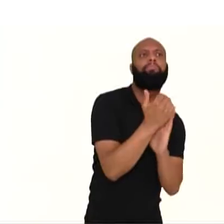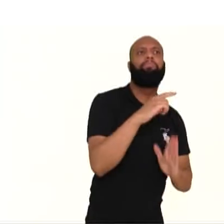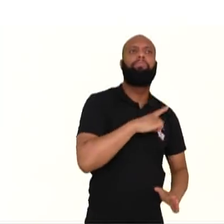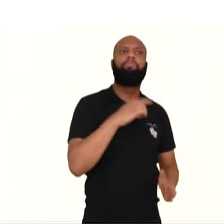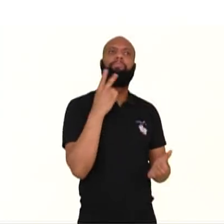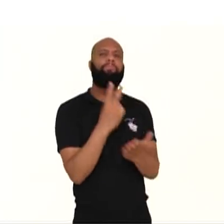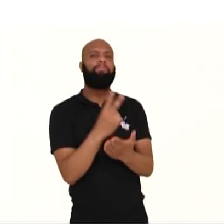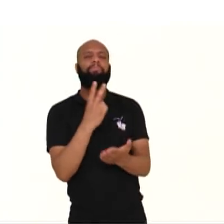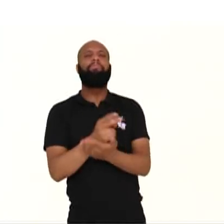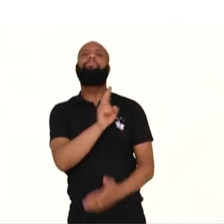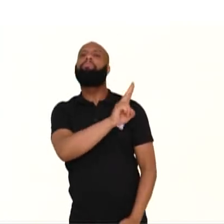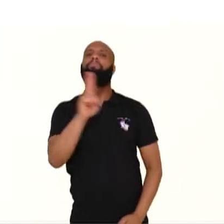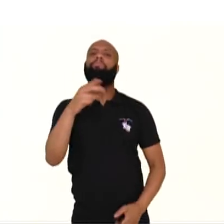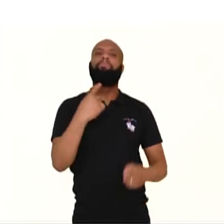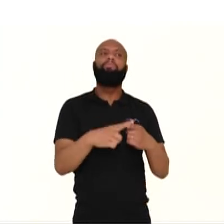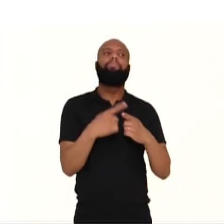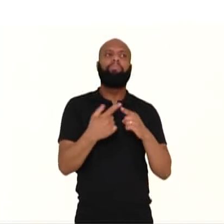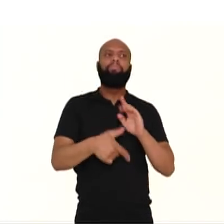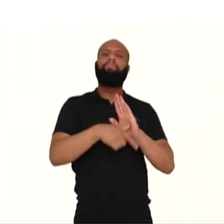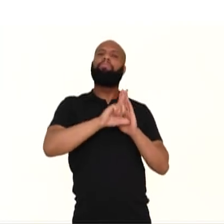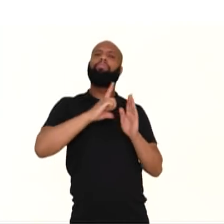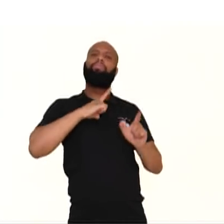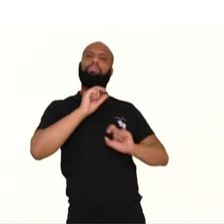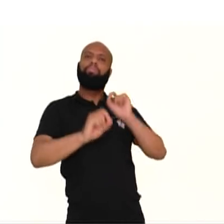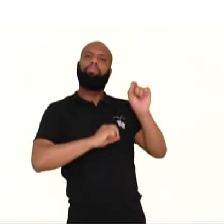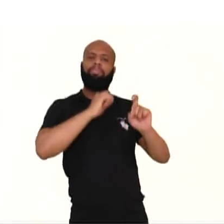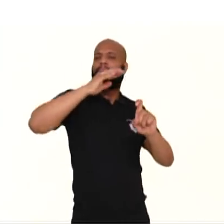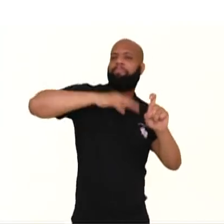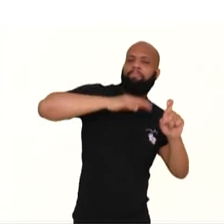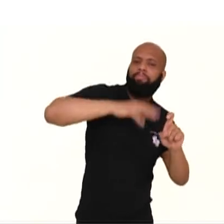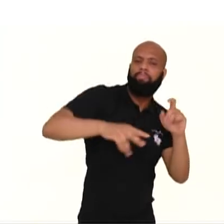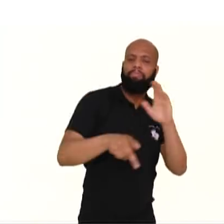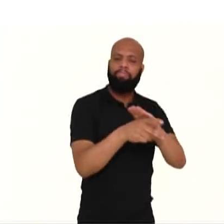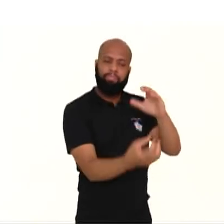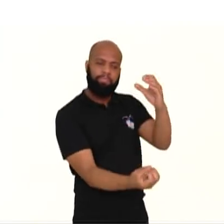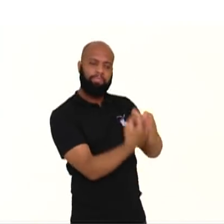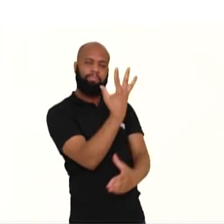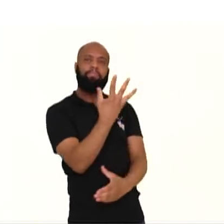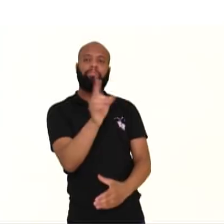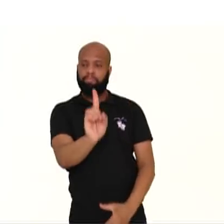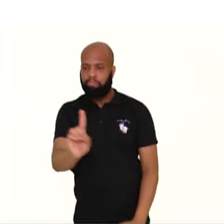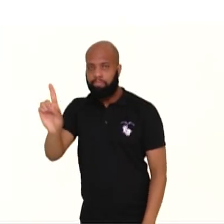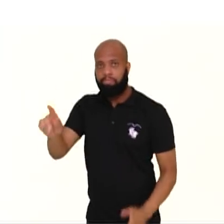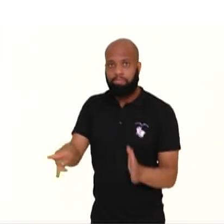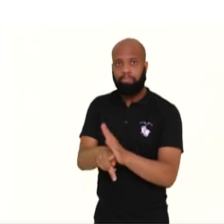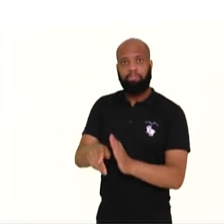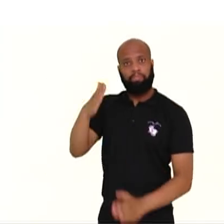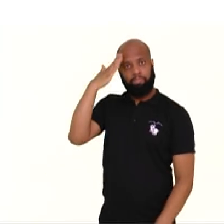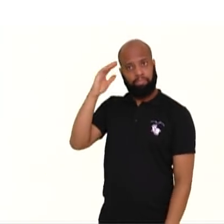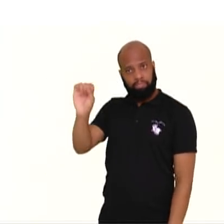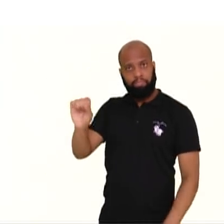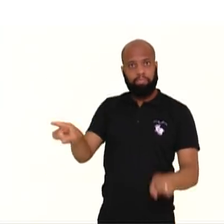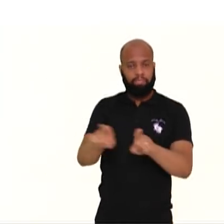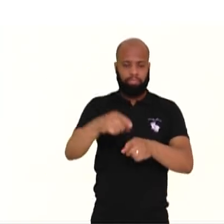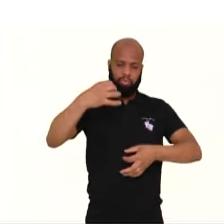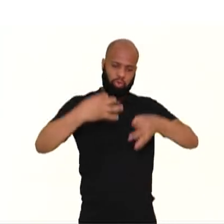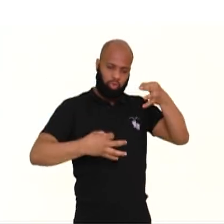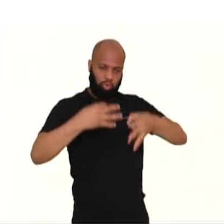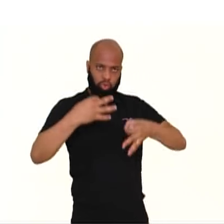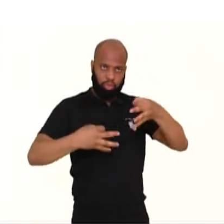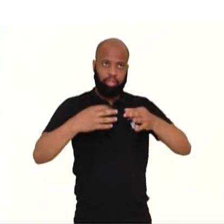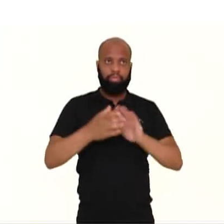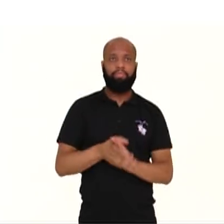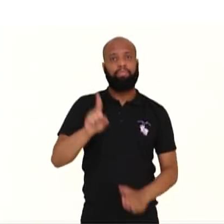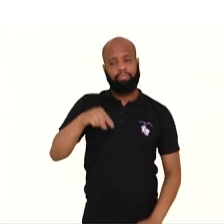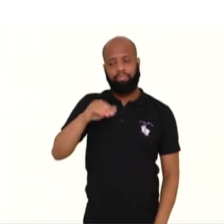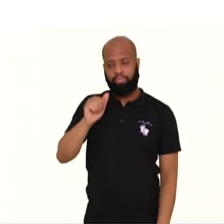àquele tribunal mitológico primordial, fundado pela deusa da sabedoria e também a deusa da justiça, Palas Atena, que